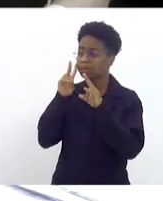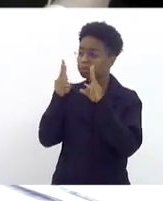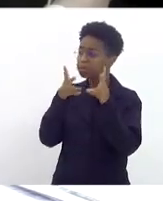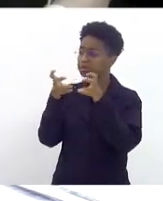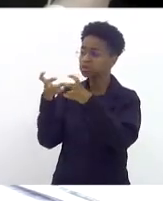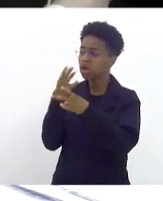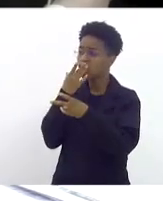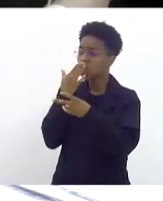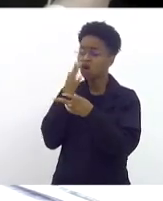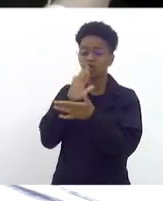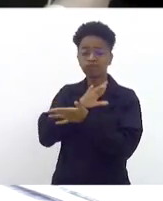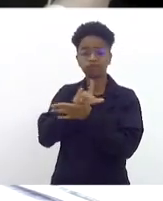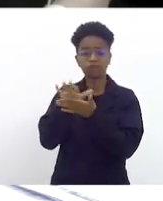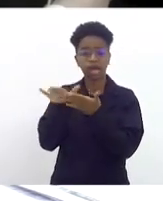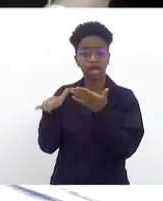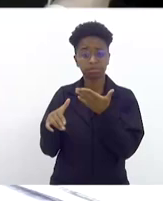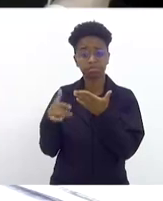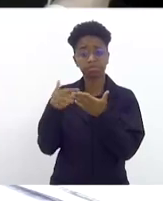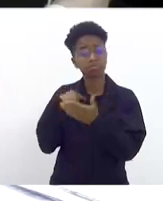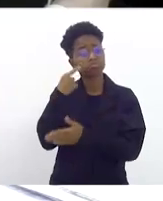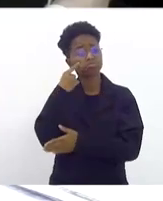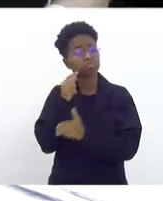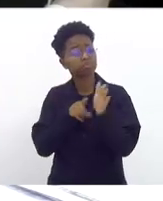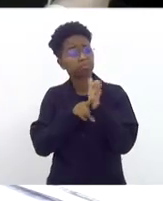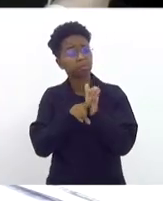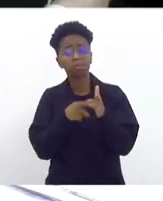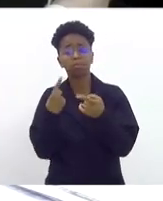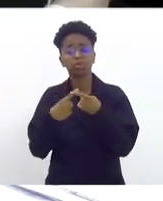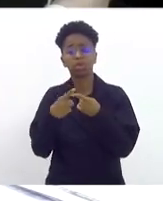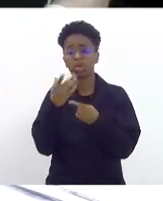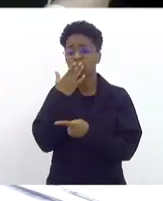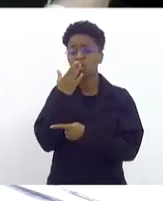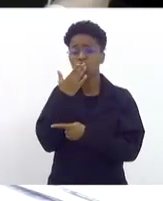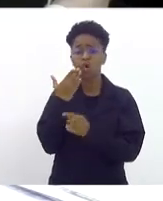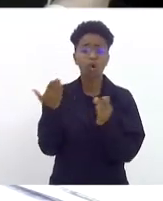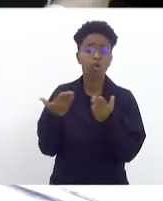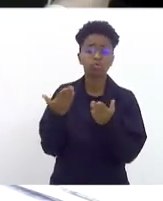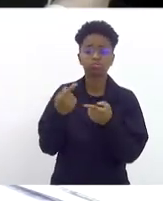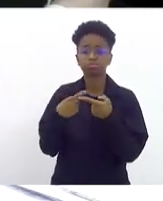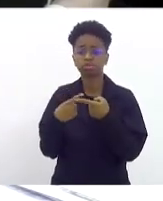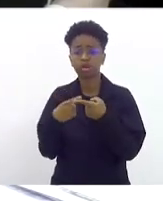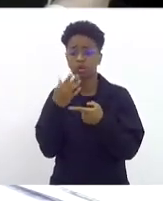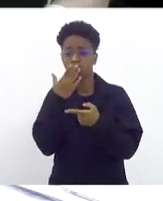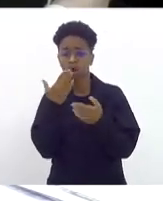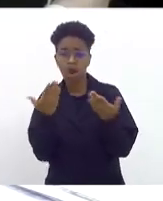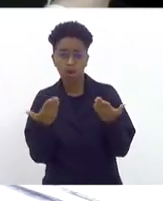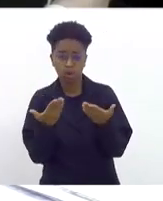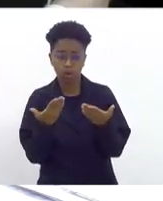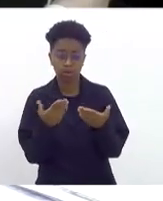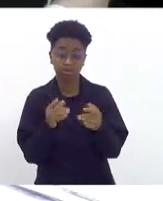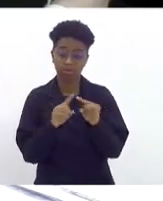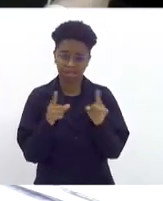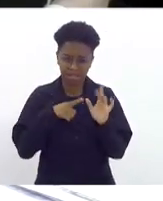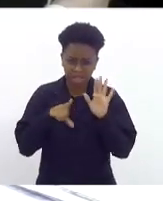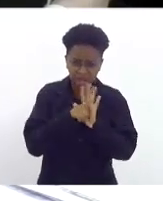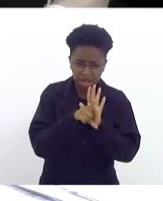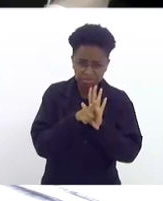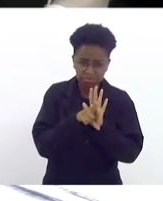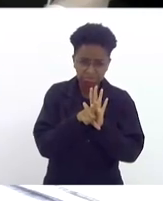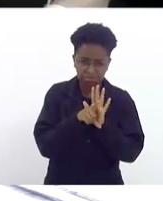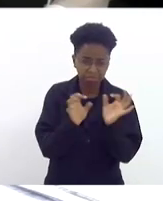diferentes possíveis e vou verificar porque que tá com aquela daquele dia aquela hora existe lei para